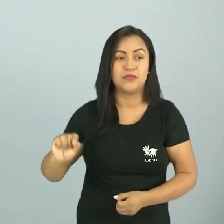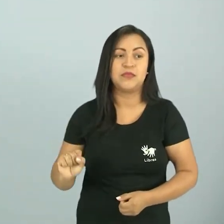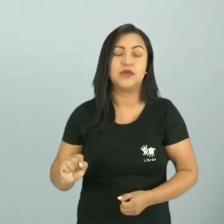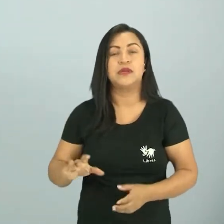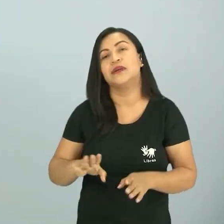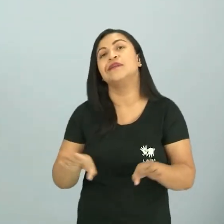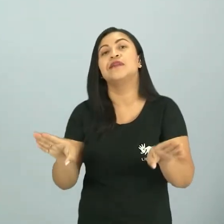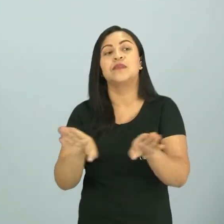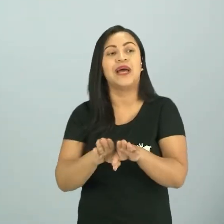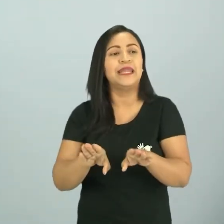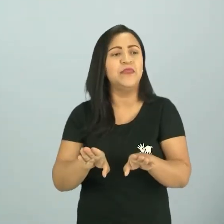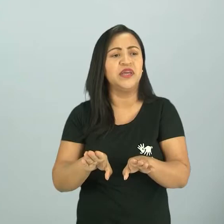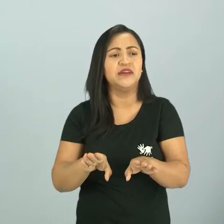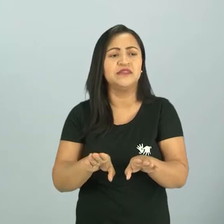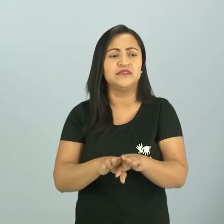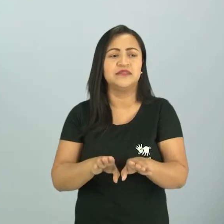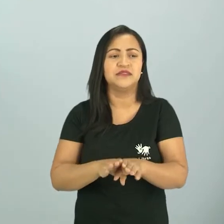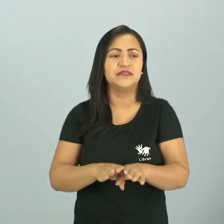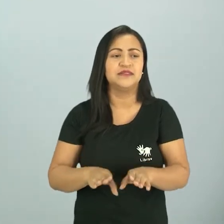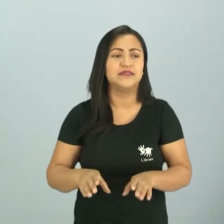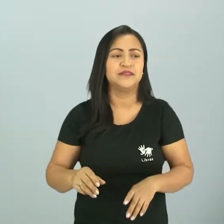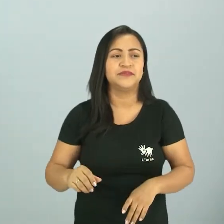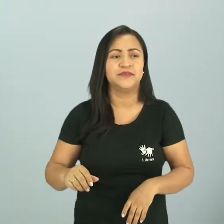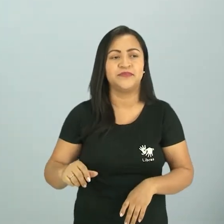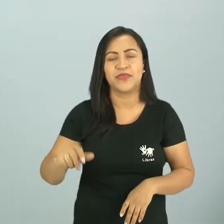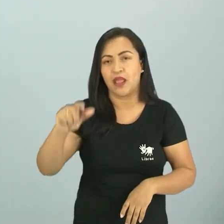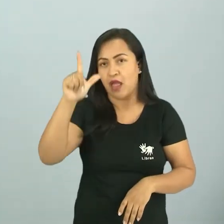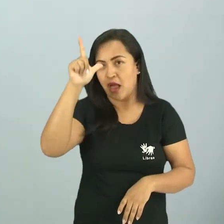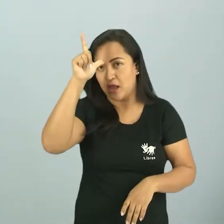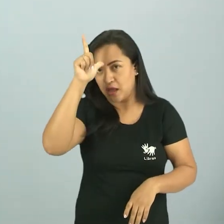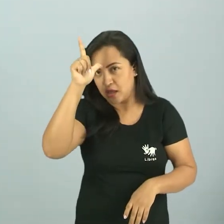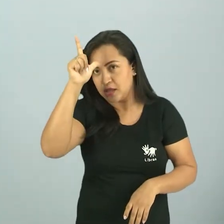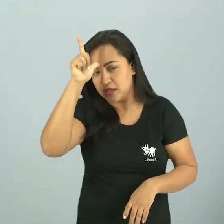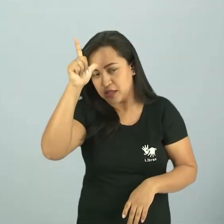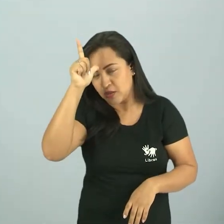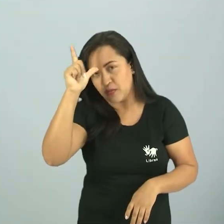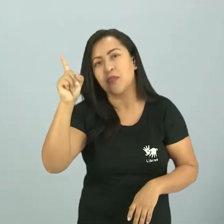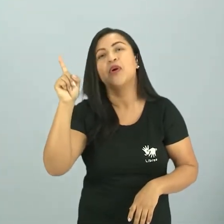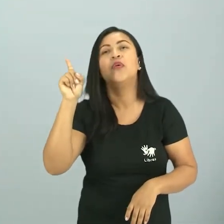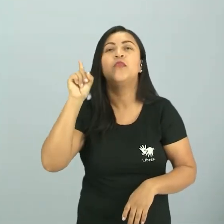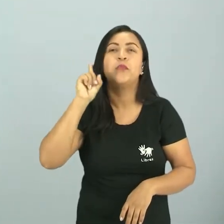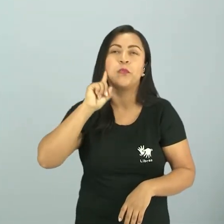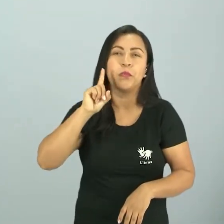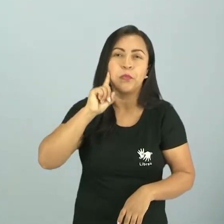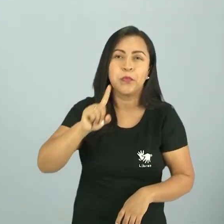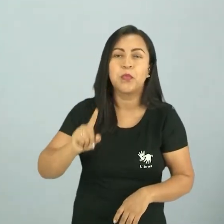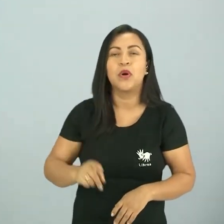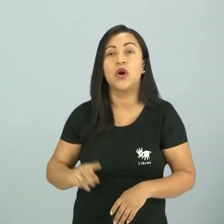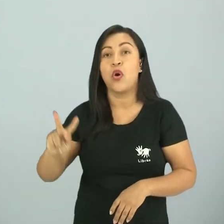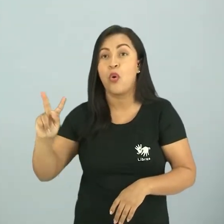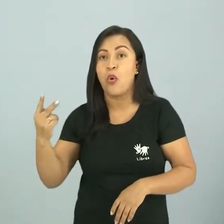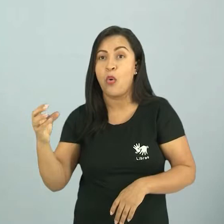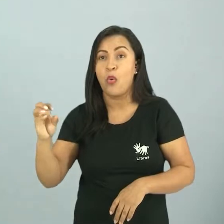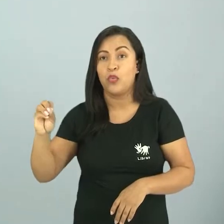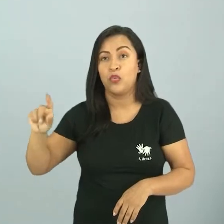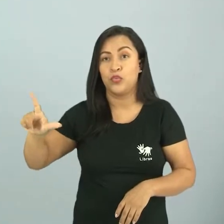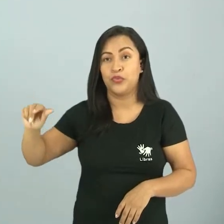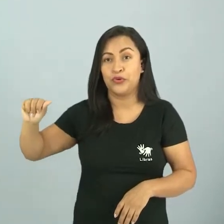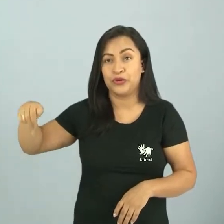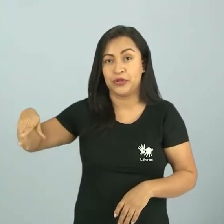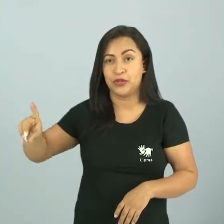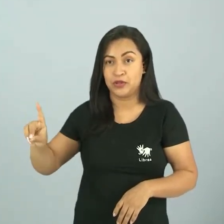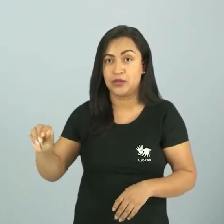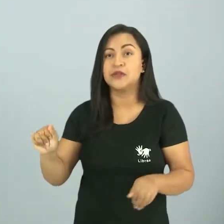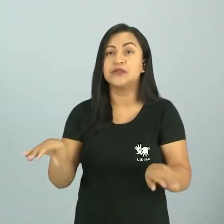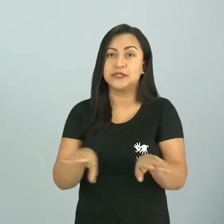com alemães, tá? Com austríacos, holandeses, escandinavos, britânicos. E tem os povos eslavos, né? Os povos eslavos aí você coloca